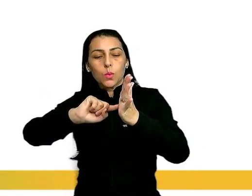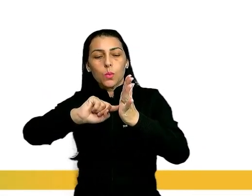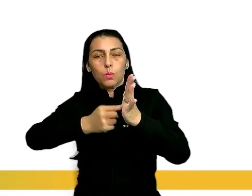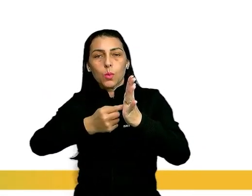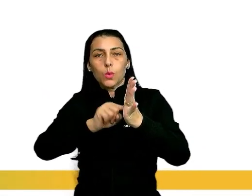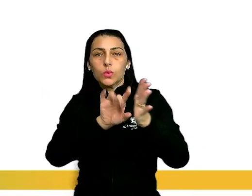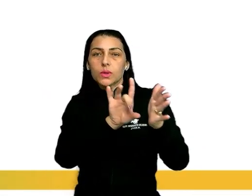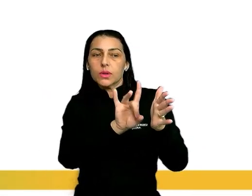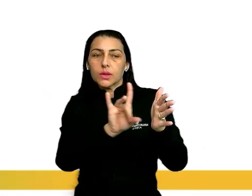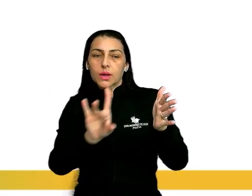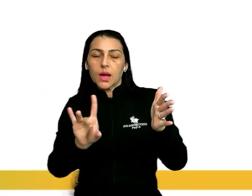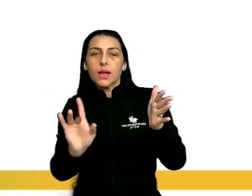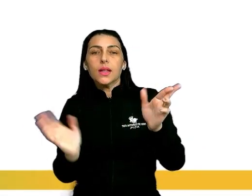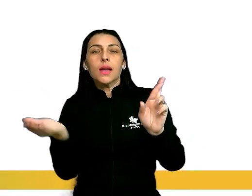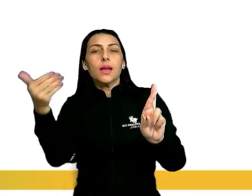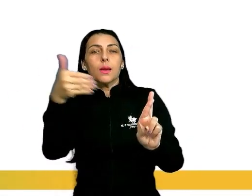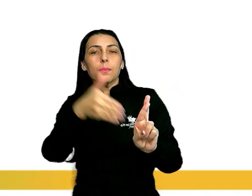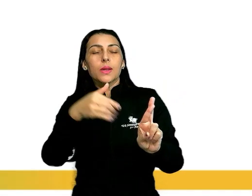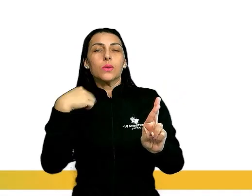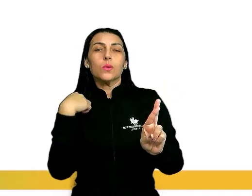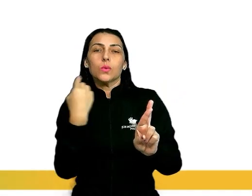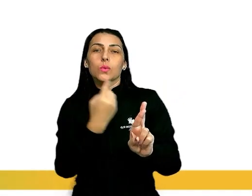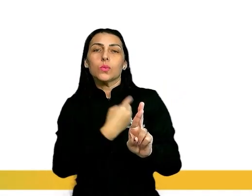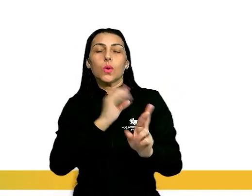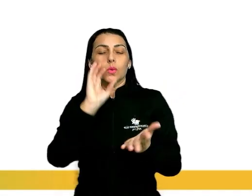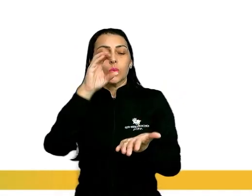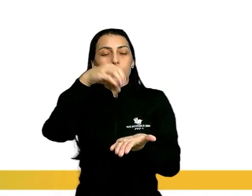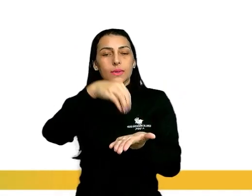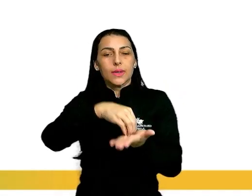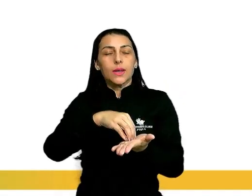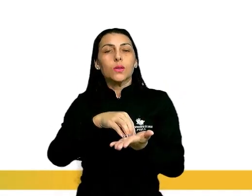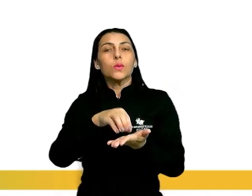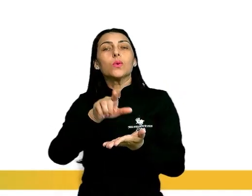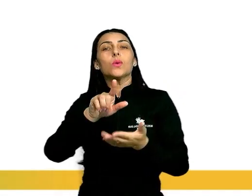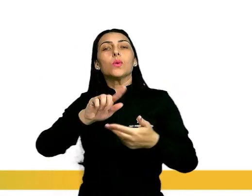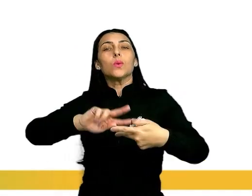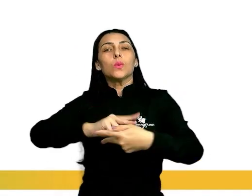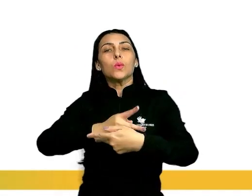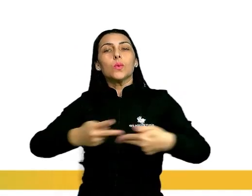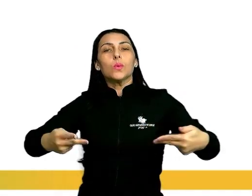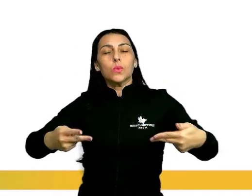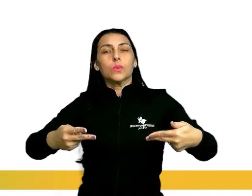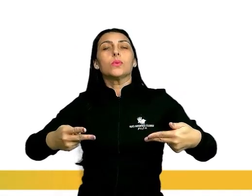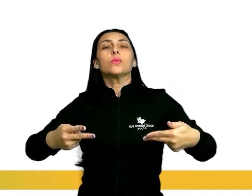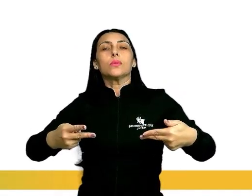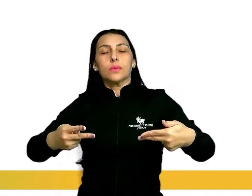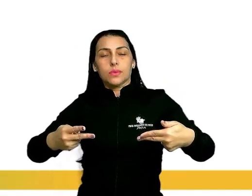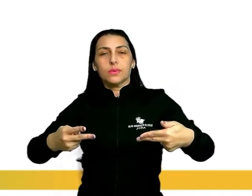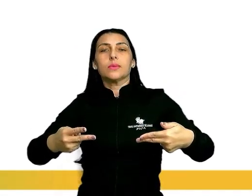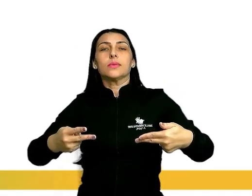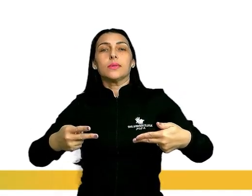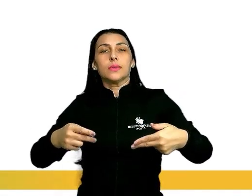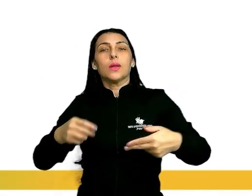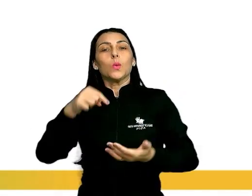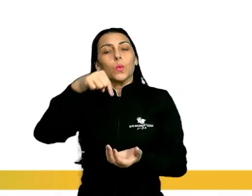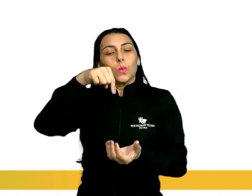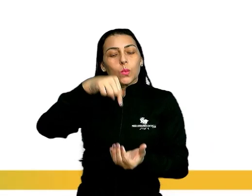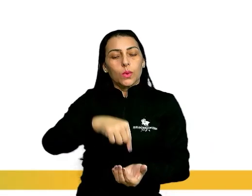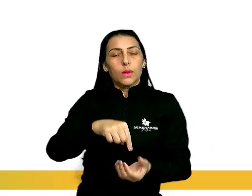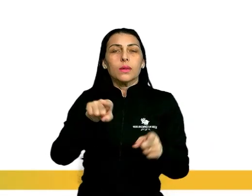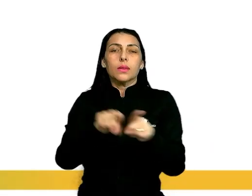de cada figura representa o nosso centro geométrico ou o nosso centro de massa que nós chamamos também